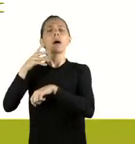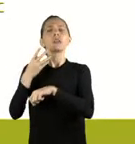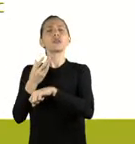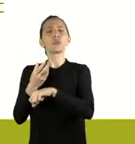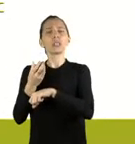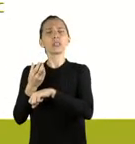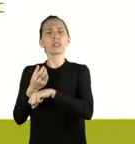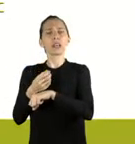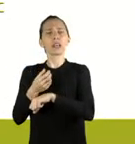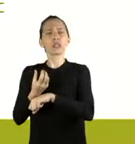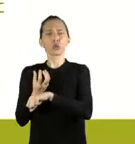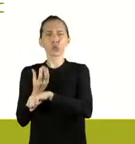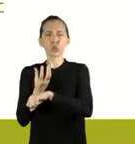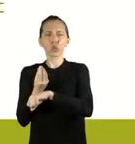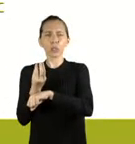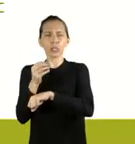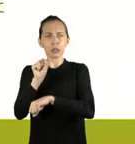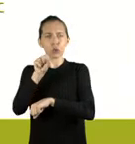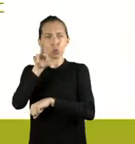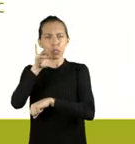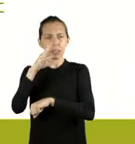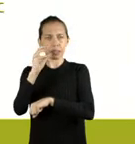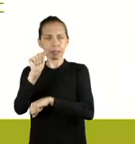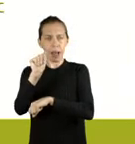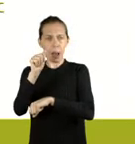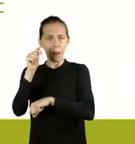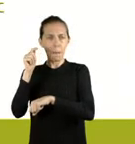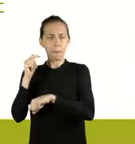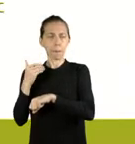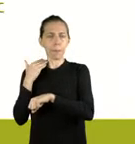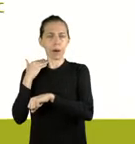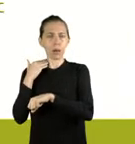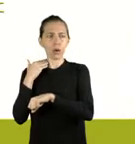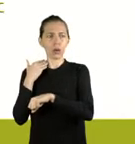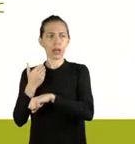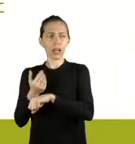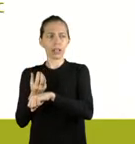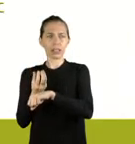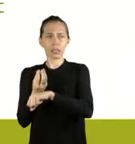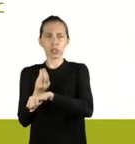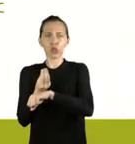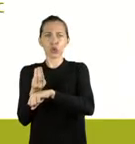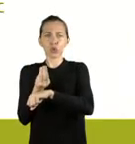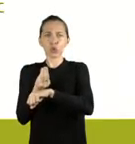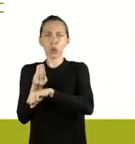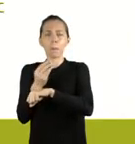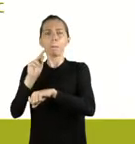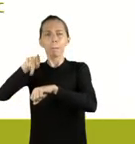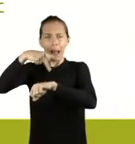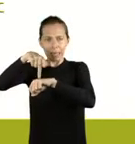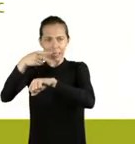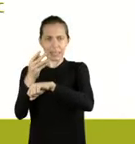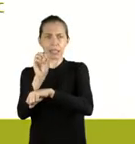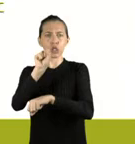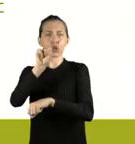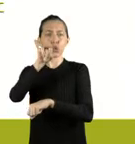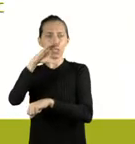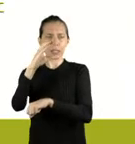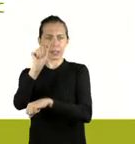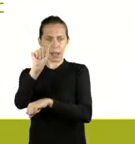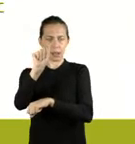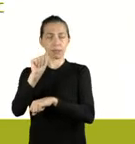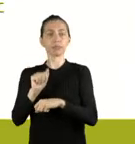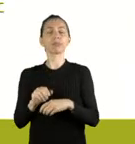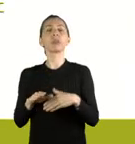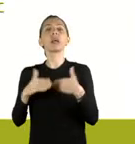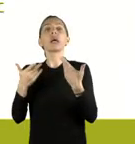apresentar um problema, e também aquele americano que acabou tendo que fechar suas portas. Né? Então, qual é o medo? De que